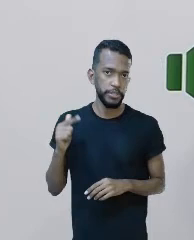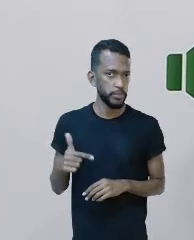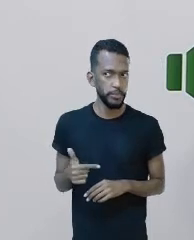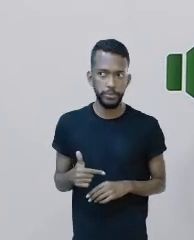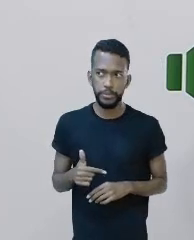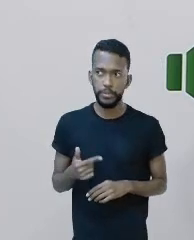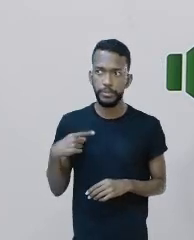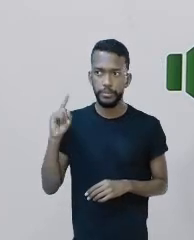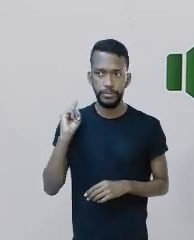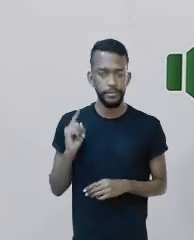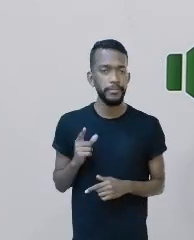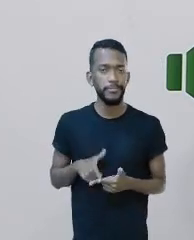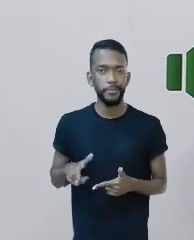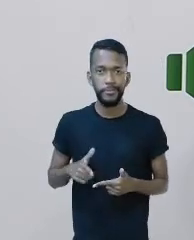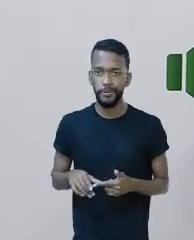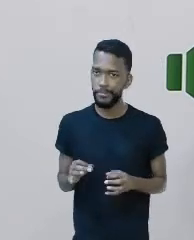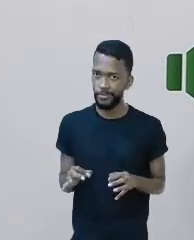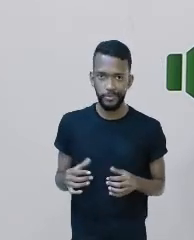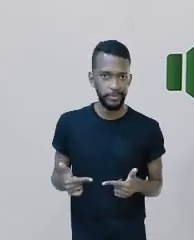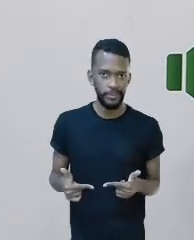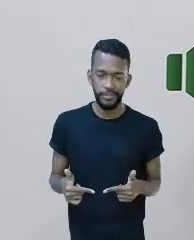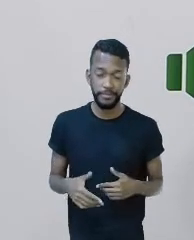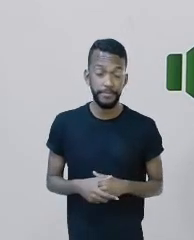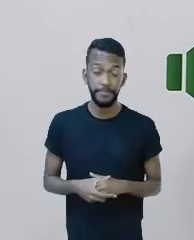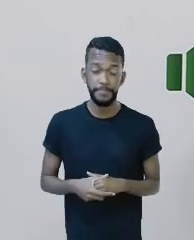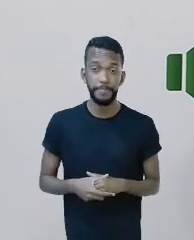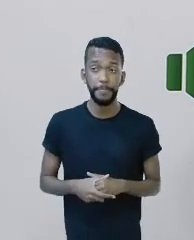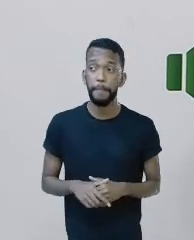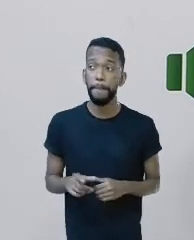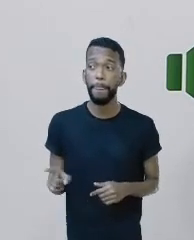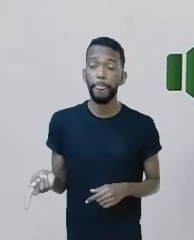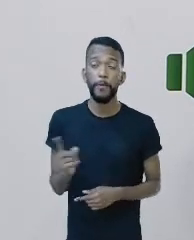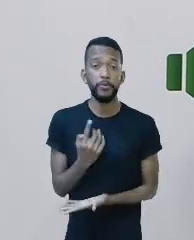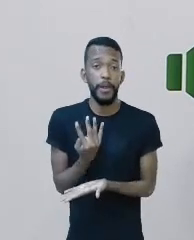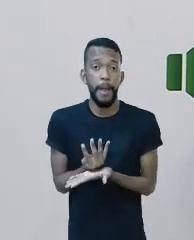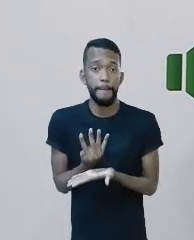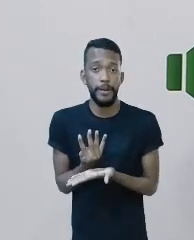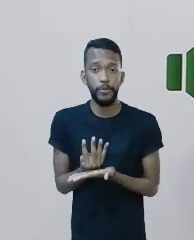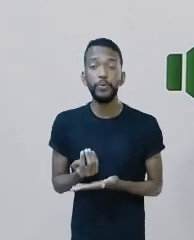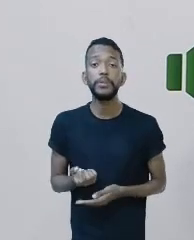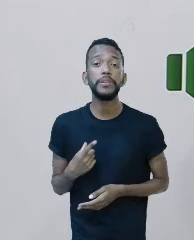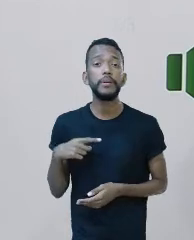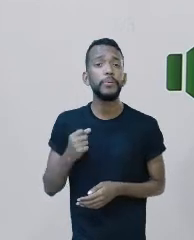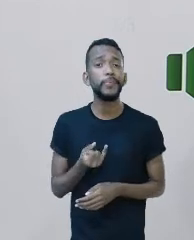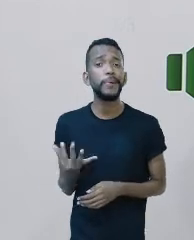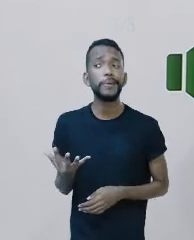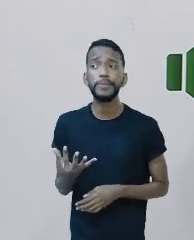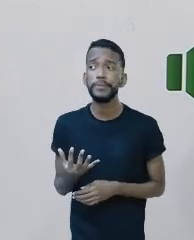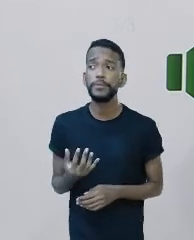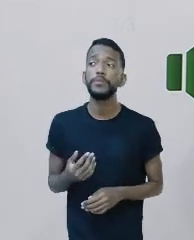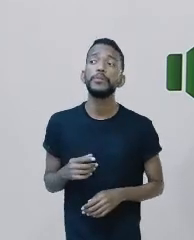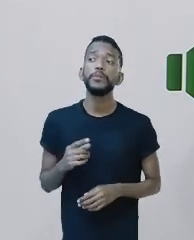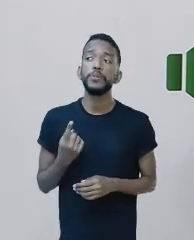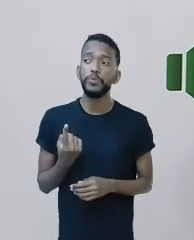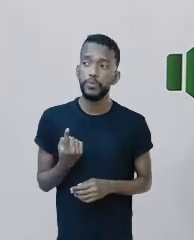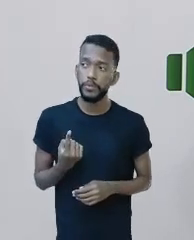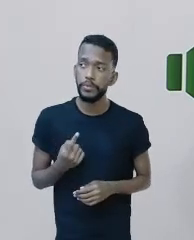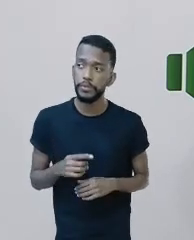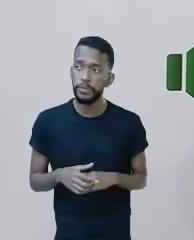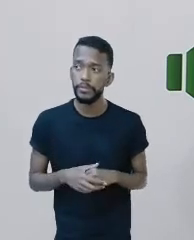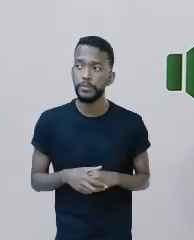no problema anterior. E ali, no outro ábaco, aqui na unidade de milhar, uma unidade